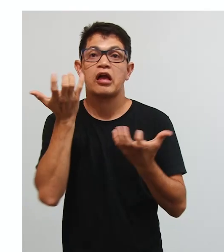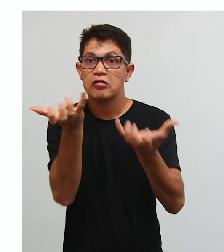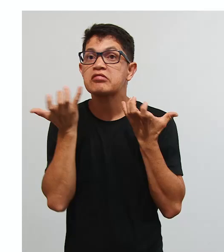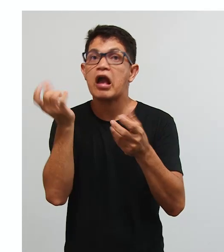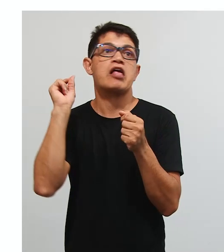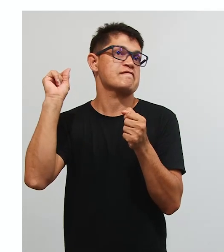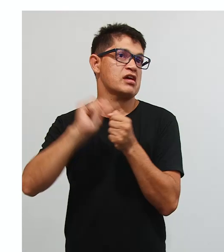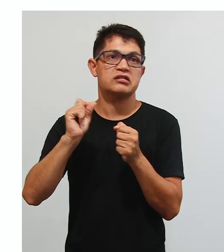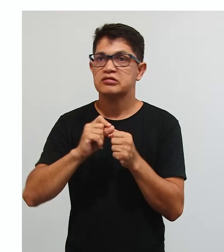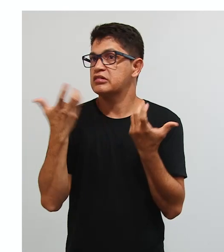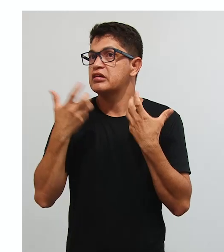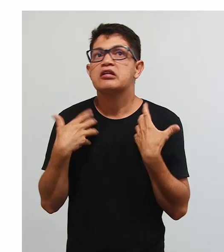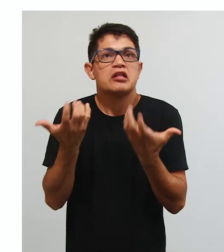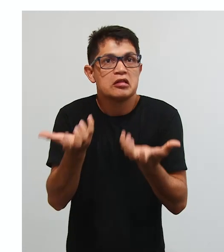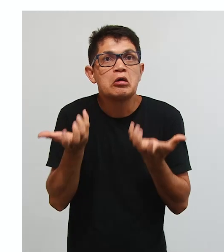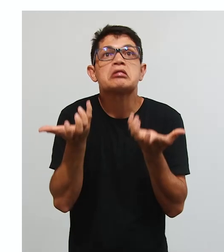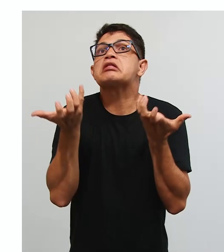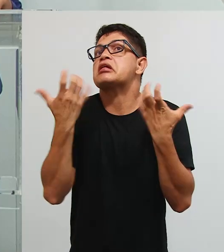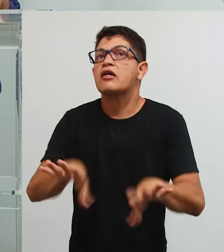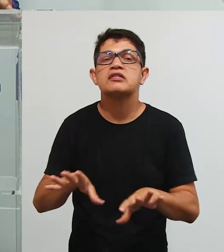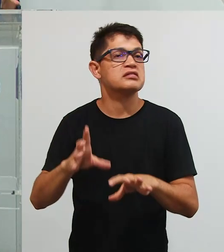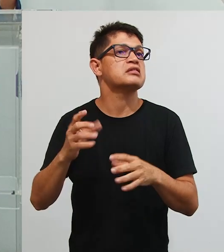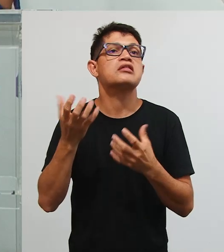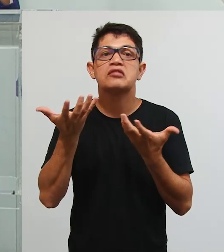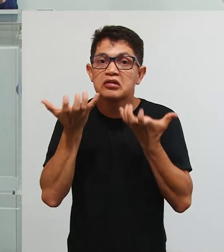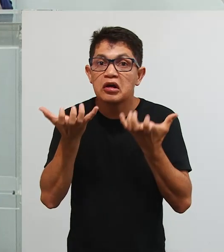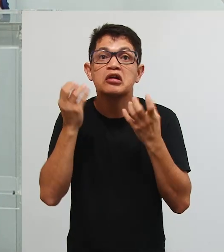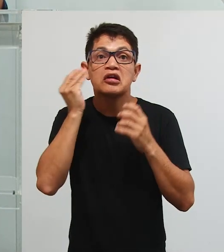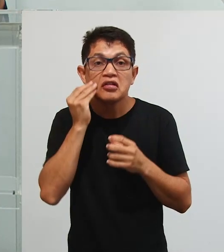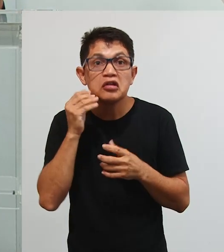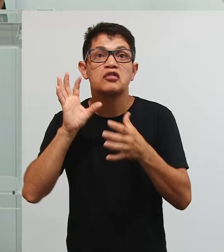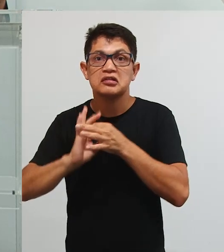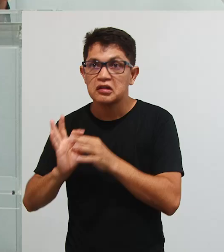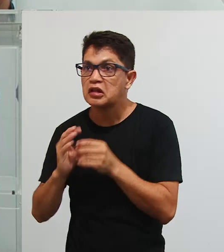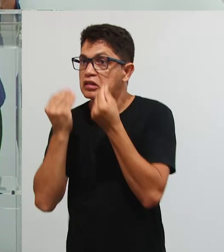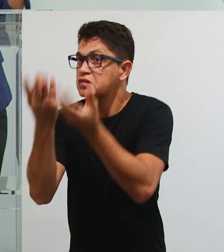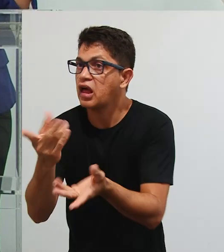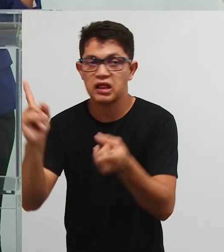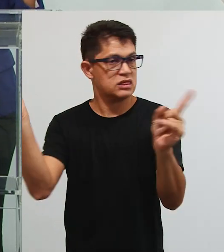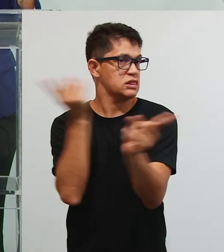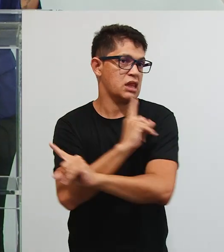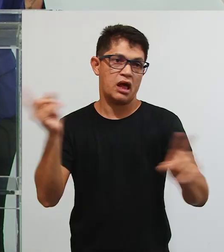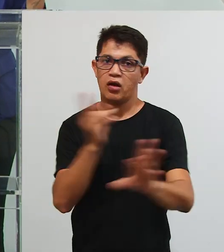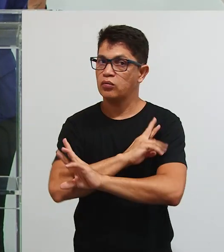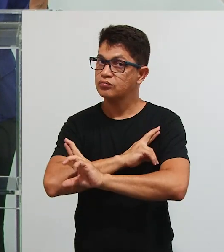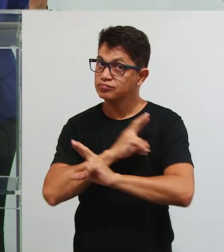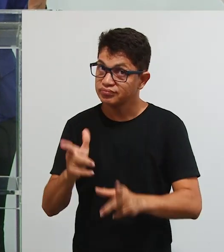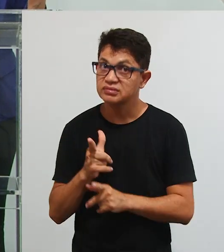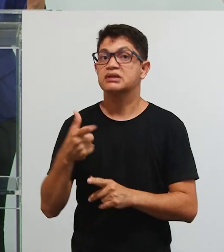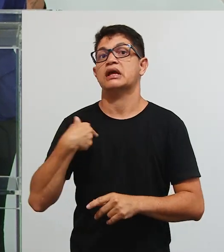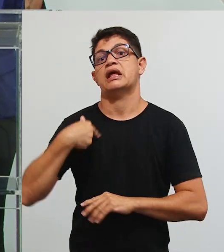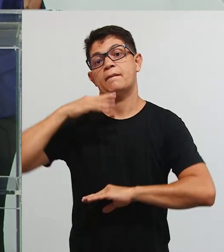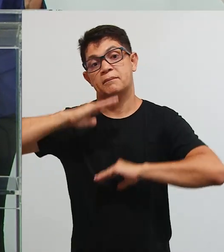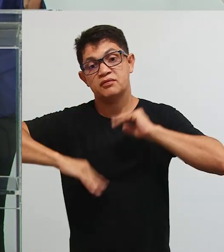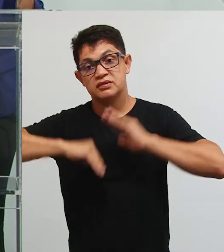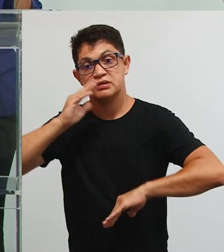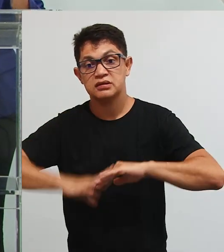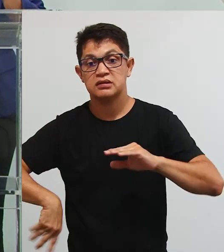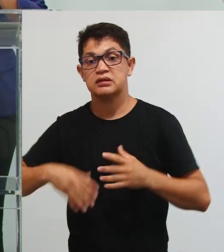fazer, né? Não é o que eu, professor, vou dar enquanto conteúdo, que eu, professor ou professora,